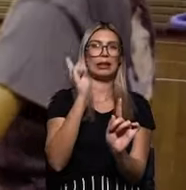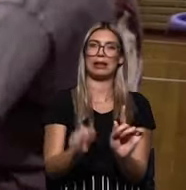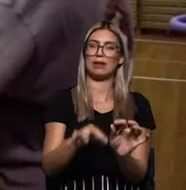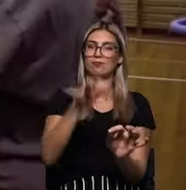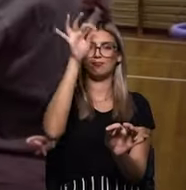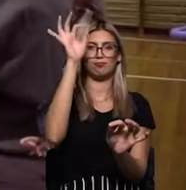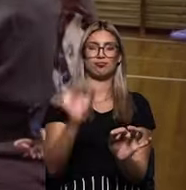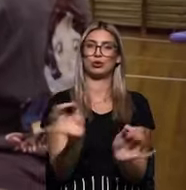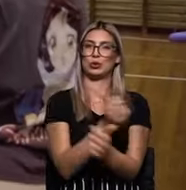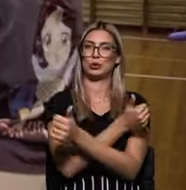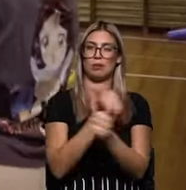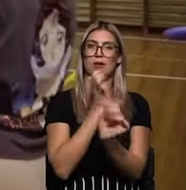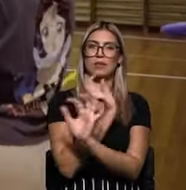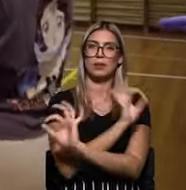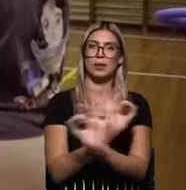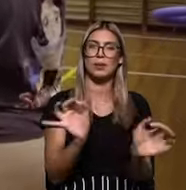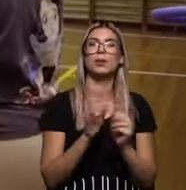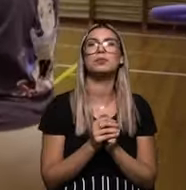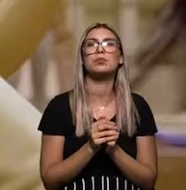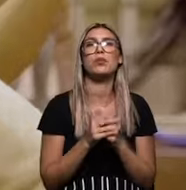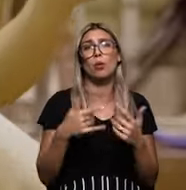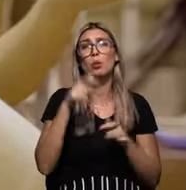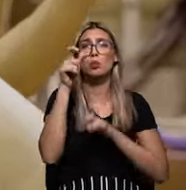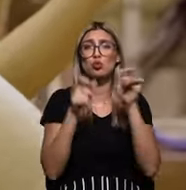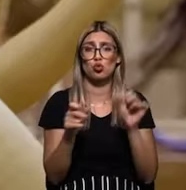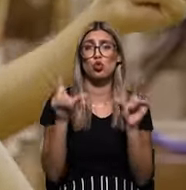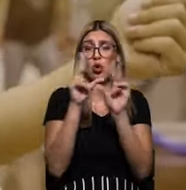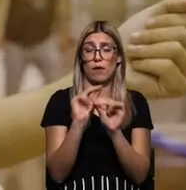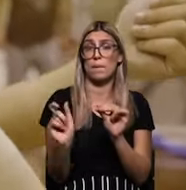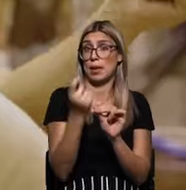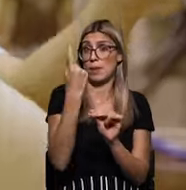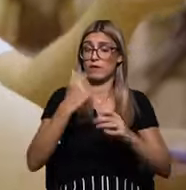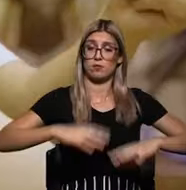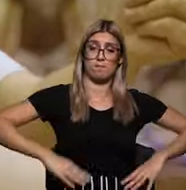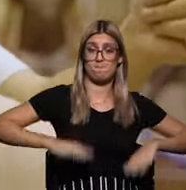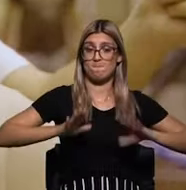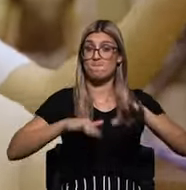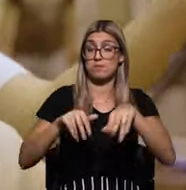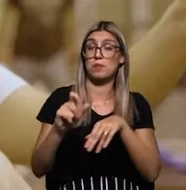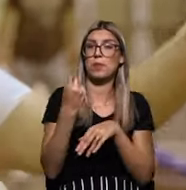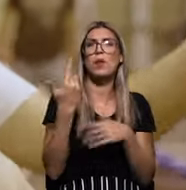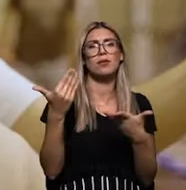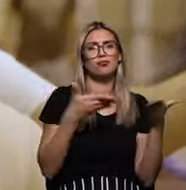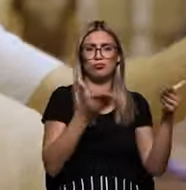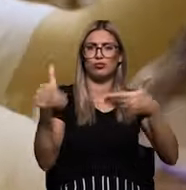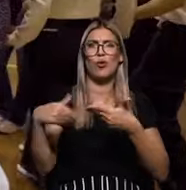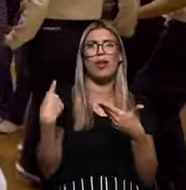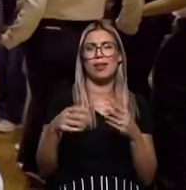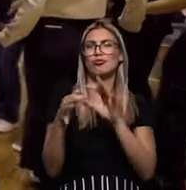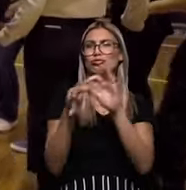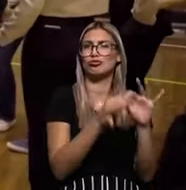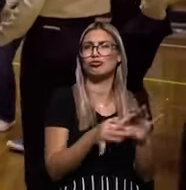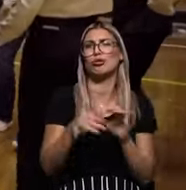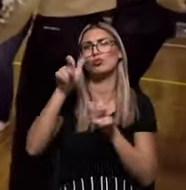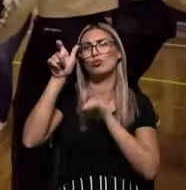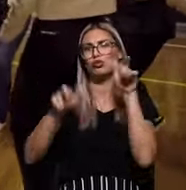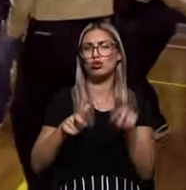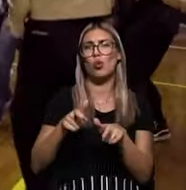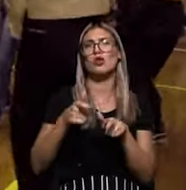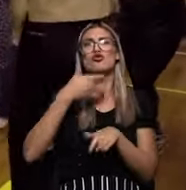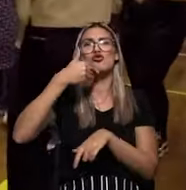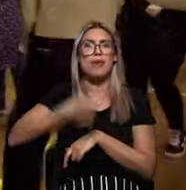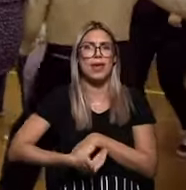Existem algumas pessoas novas, obviamente, que é a primeira vez que entram na marcha, mas existe aqui uma grande entreajuda entre os marchantes mais velhos com os